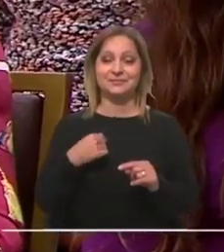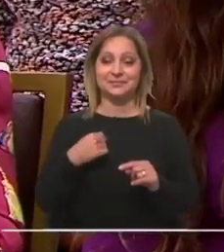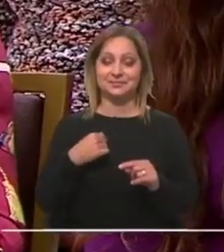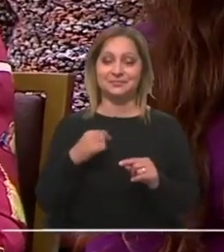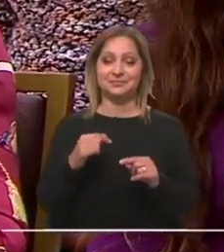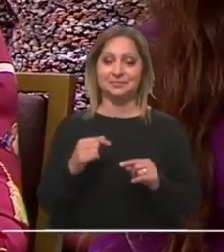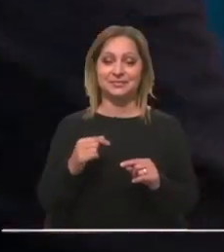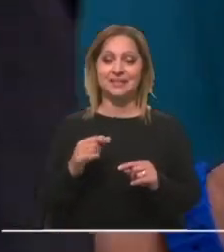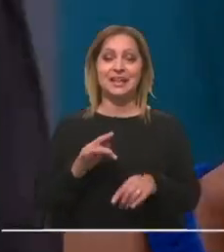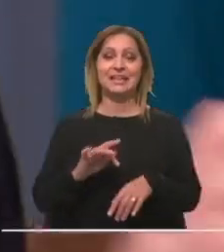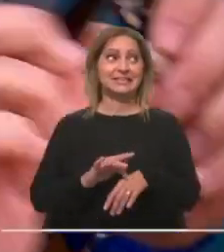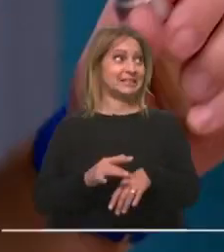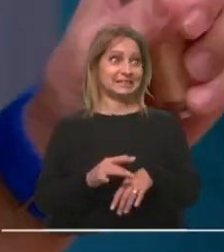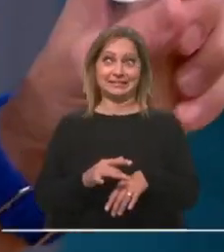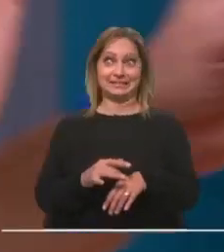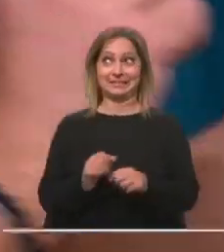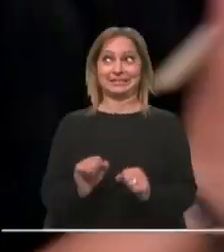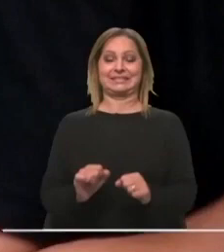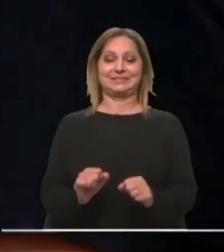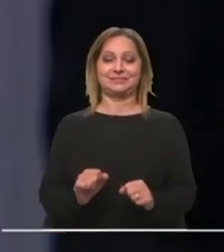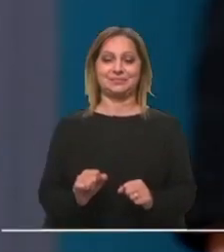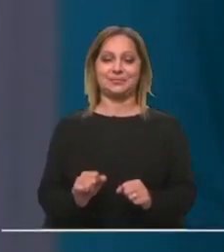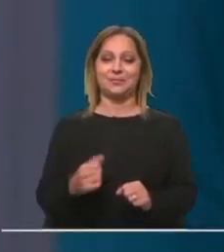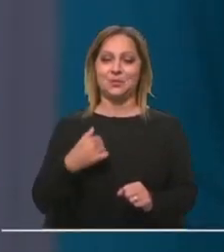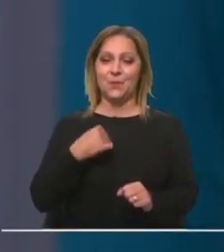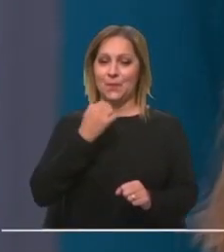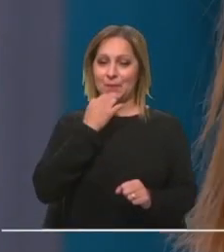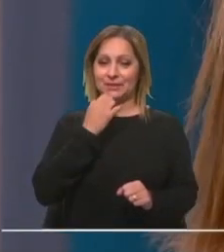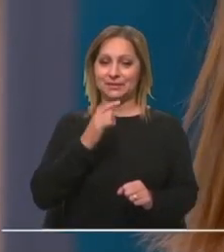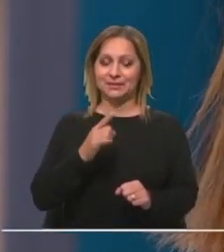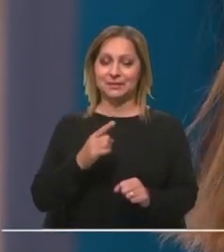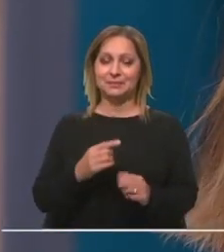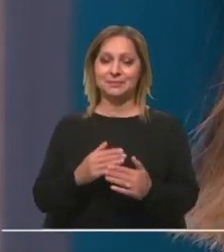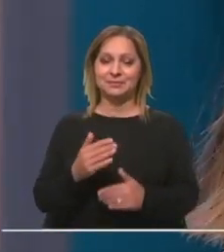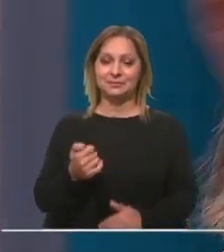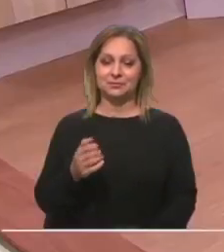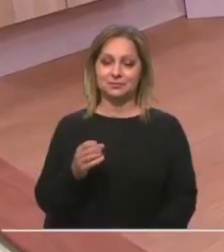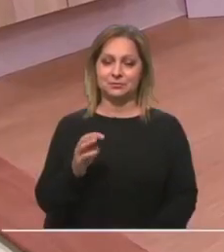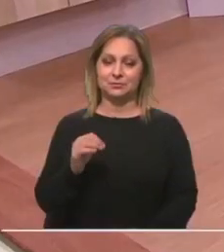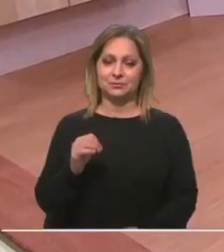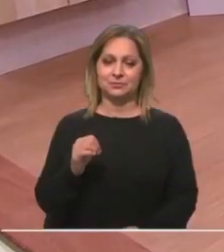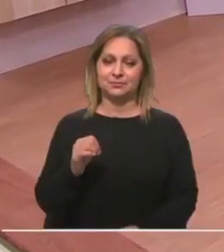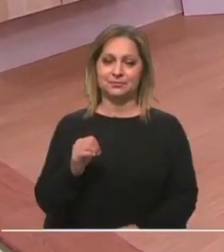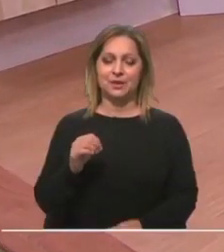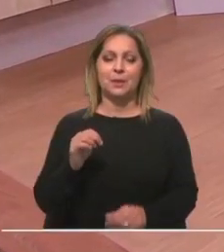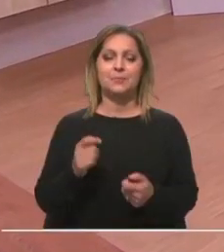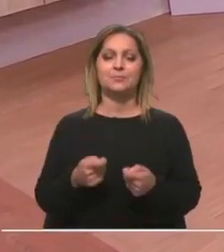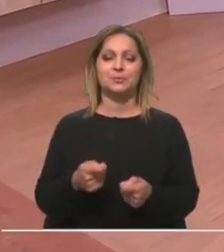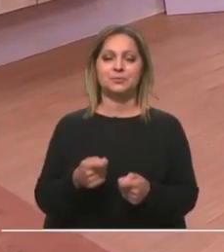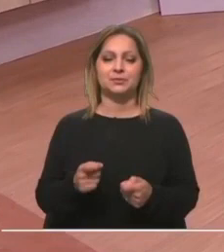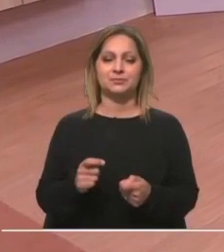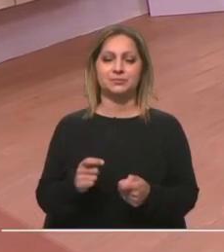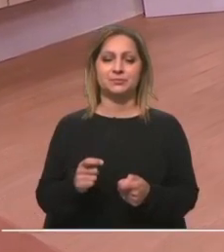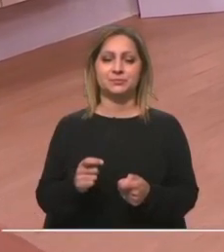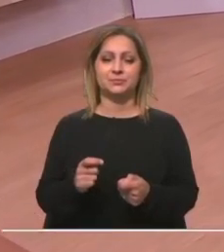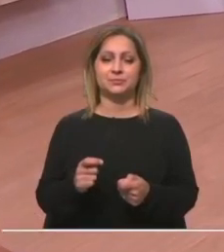Eu estou... Delicado, está delicado. Não, eu estou aqui um bocadinho insatisfeito. 50 porque... segundos passaram. Ah, já? Sempre, não te sintas pressionado. Não, não,